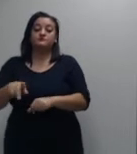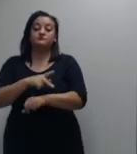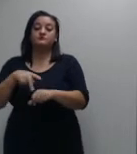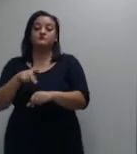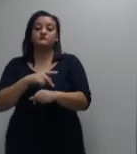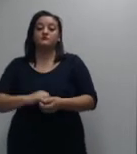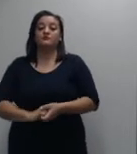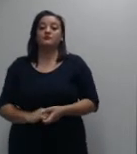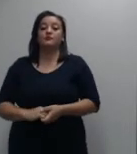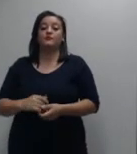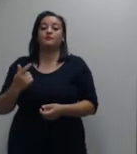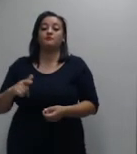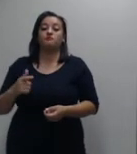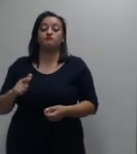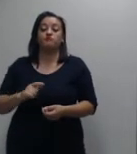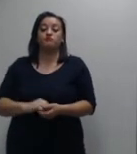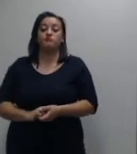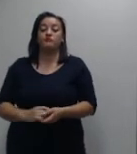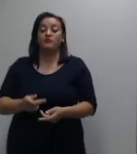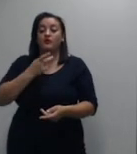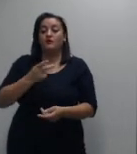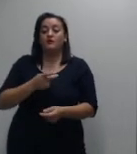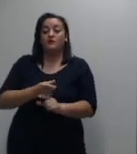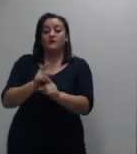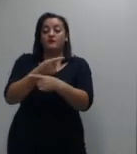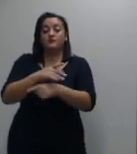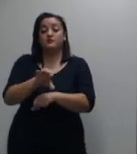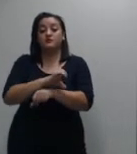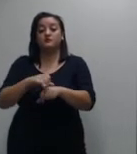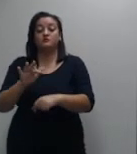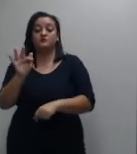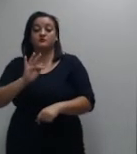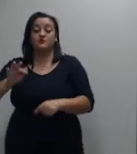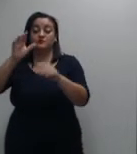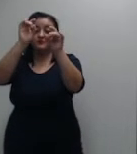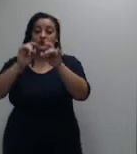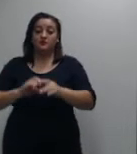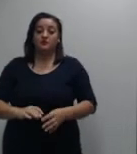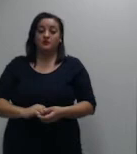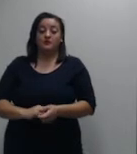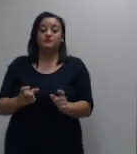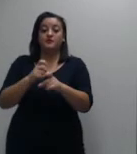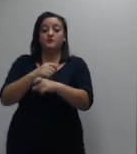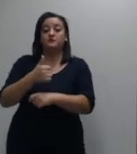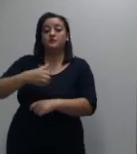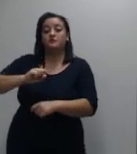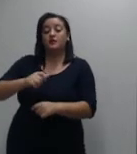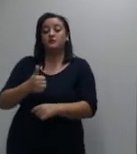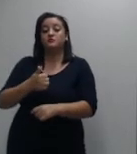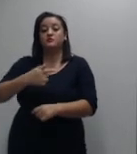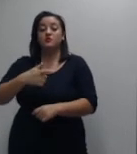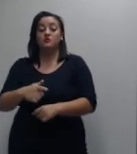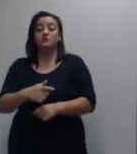não há A alegada Ofensa ao Federal especificamente precisos dez